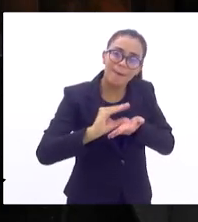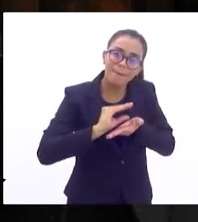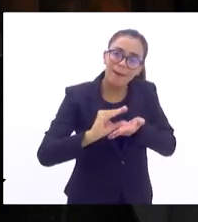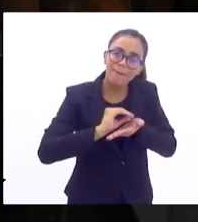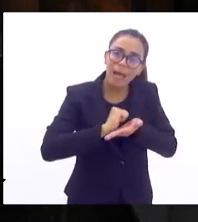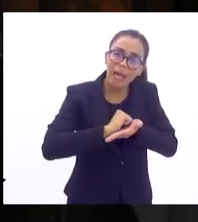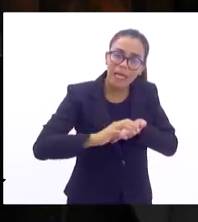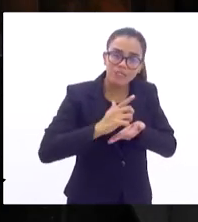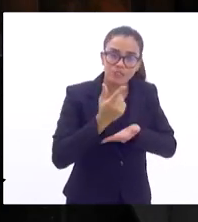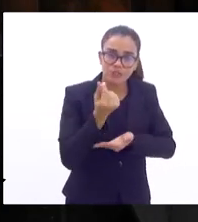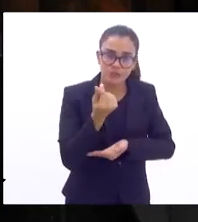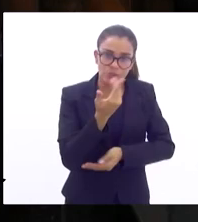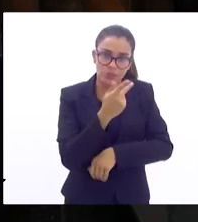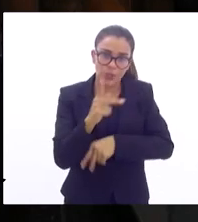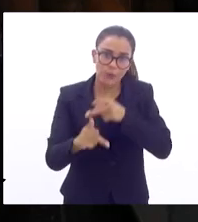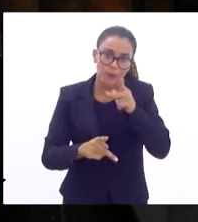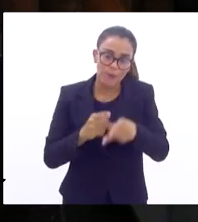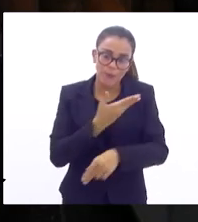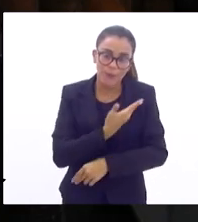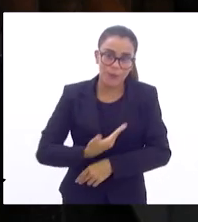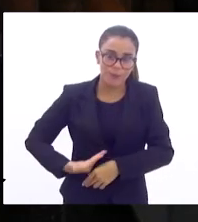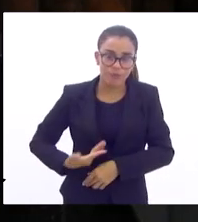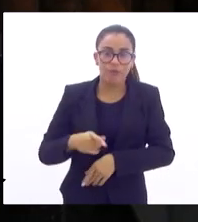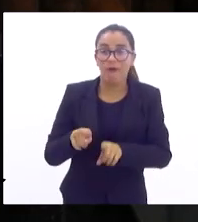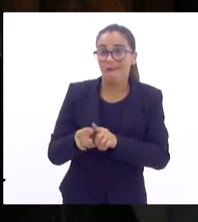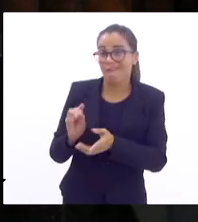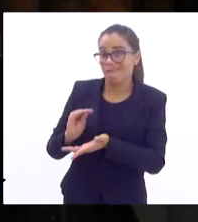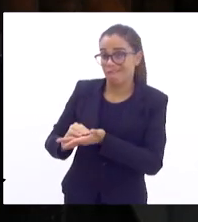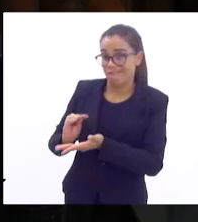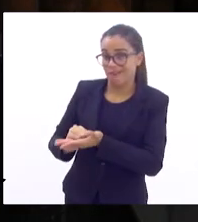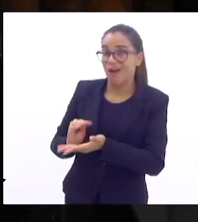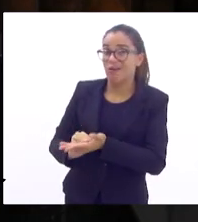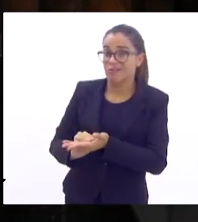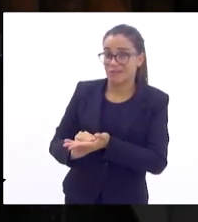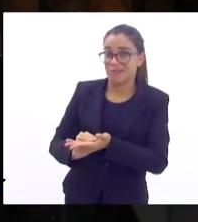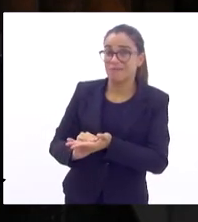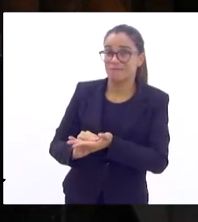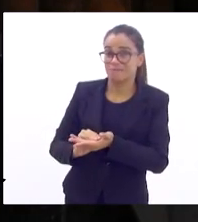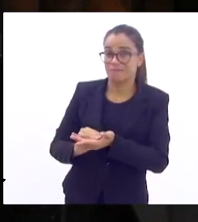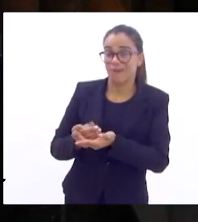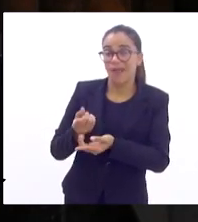ainda ficando faltando a reforma tributária